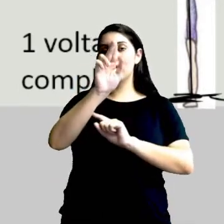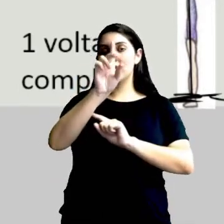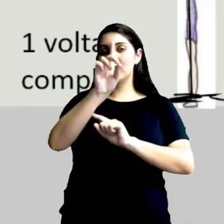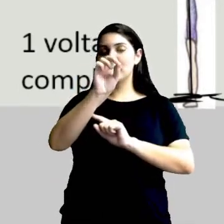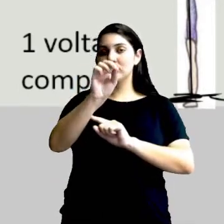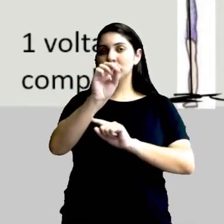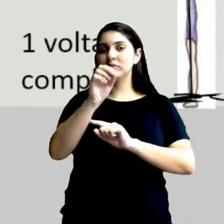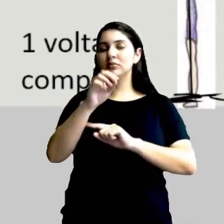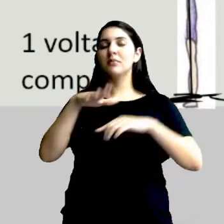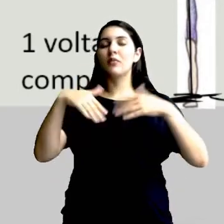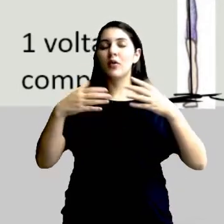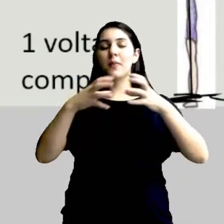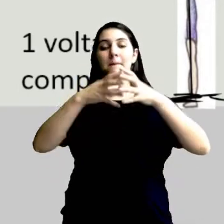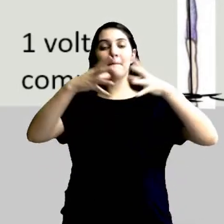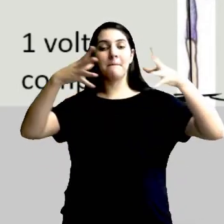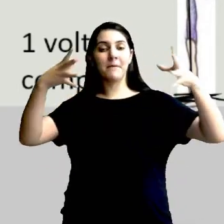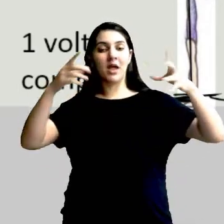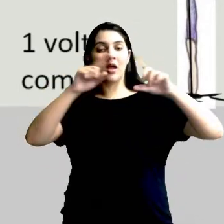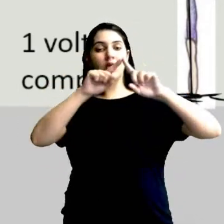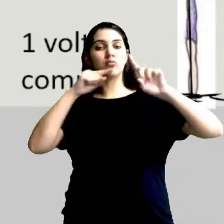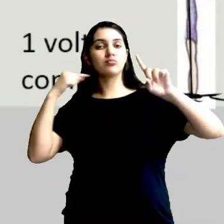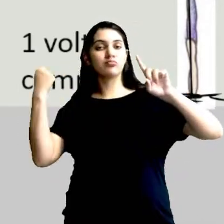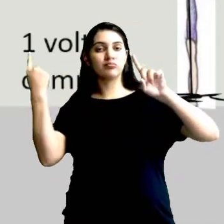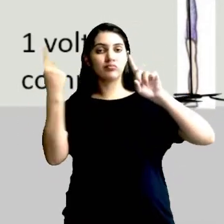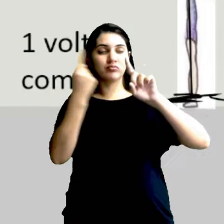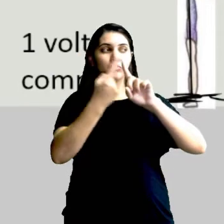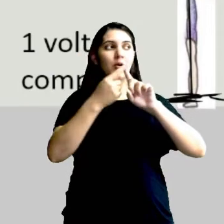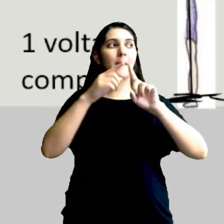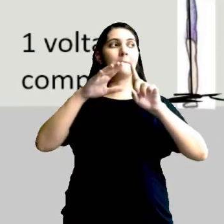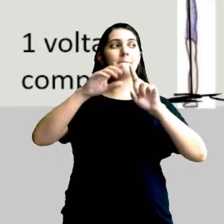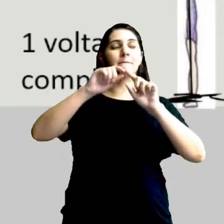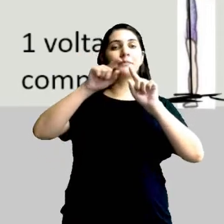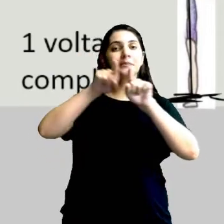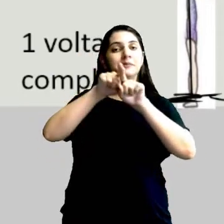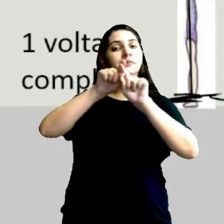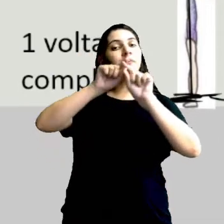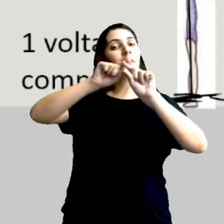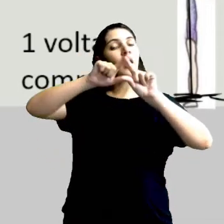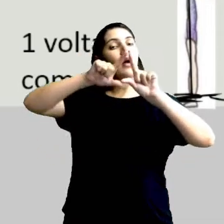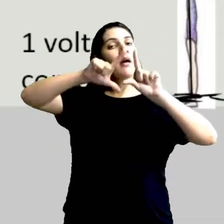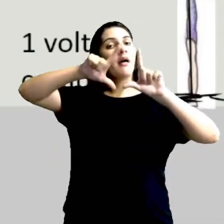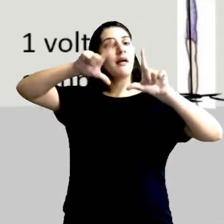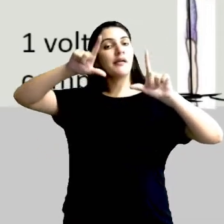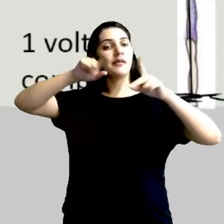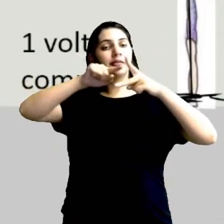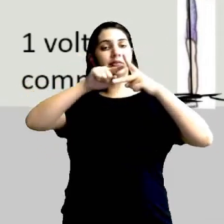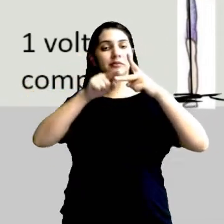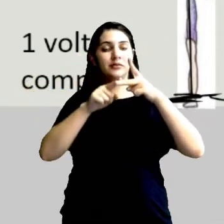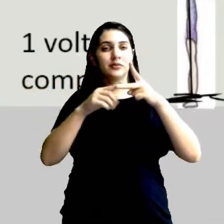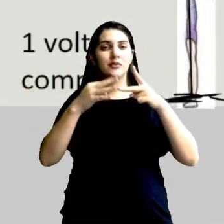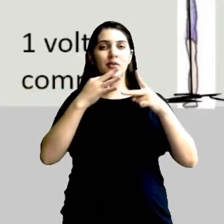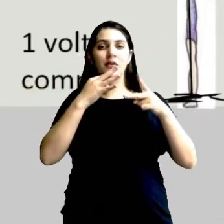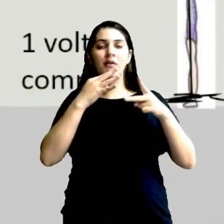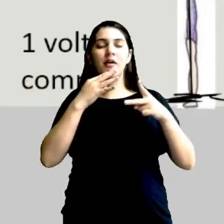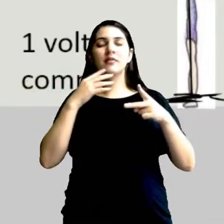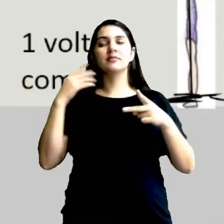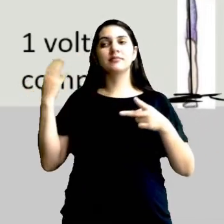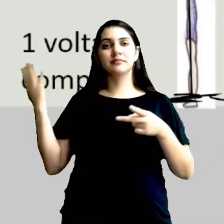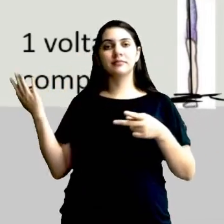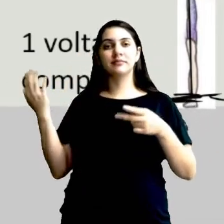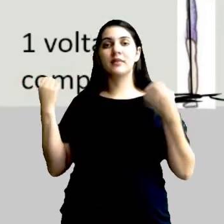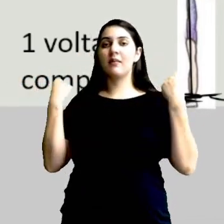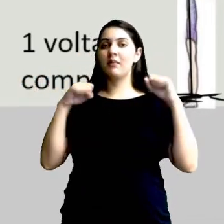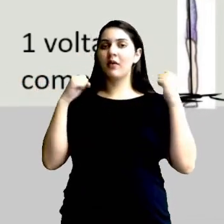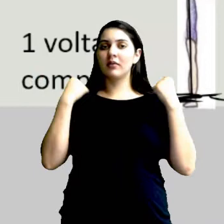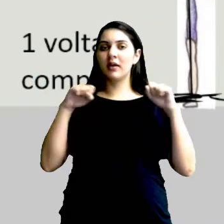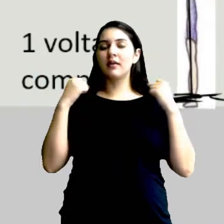Quanto maior o giro, maior a abertura do ângulo associada a ele. Vocês conhecem essa